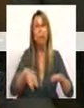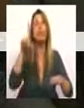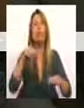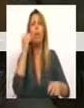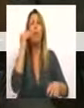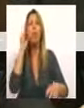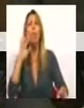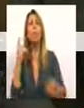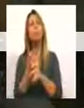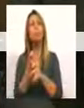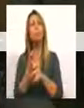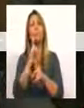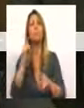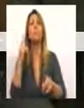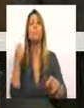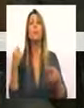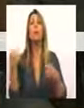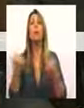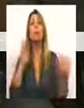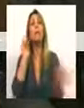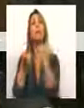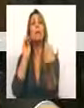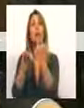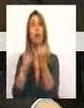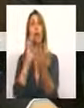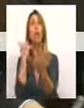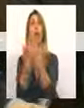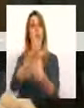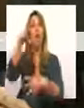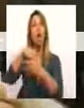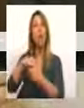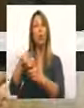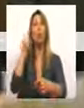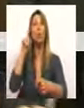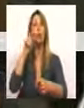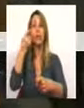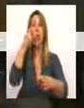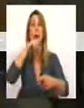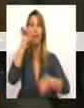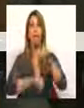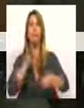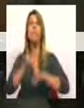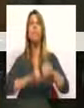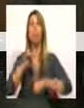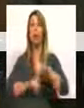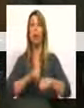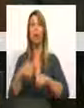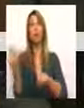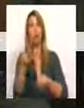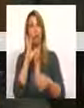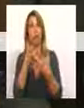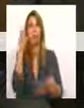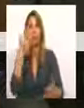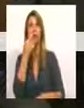we're é é porque são os contrastes ecléticas e é esse seja assinalado tanto é necessidade